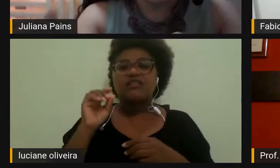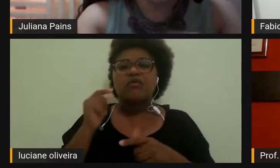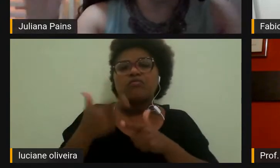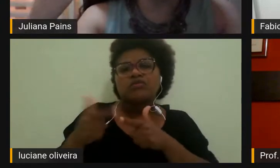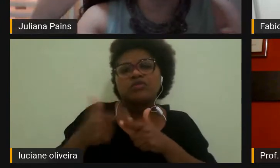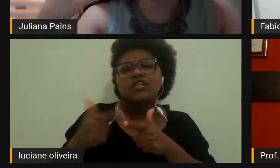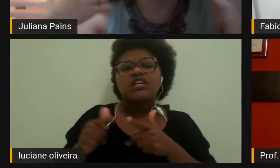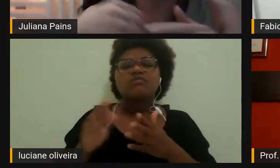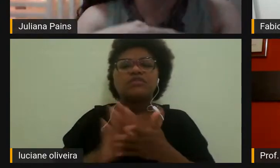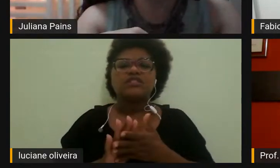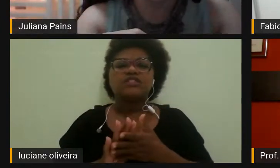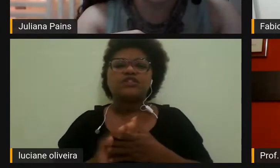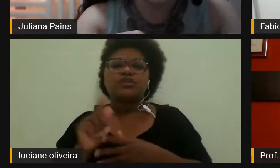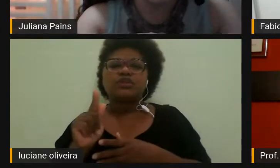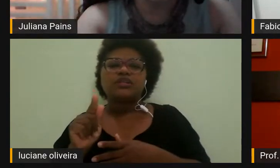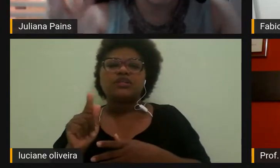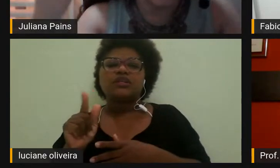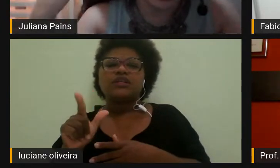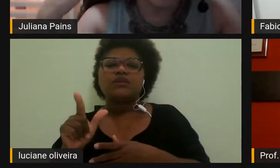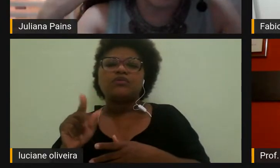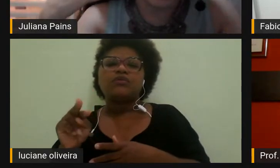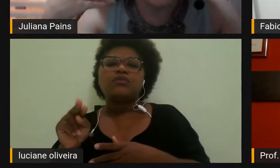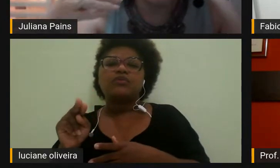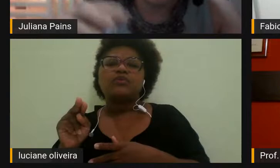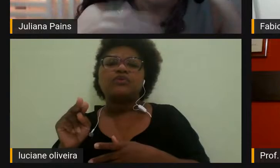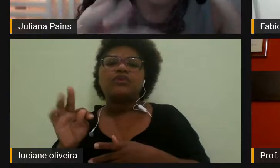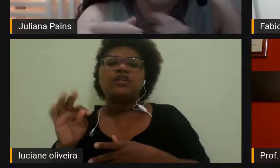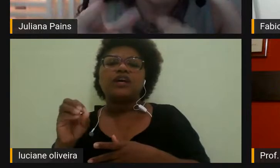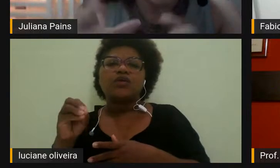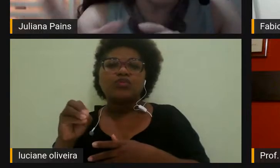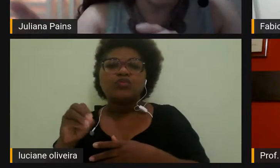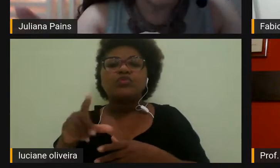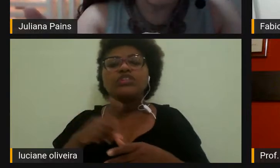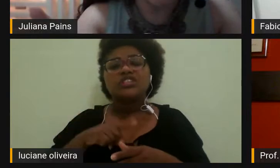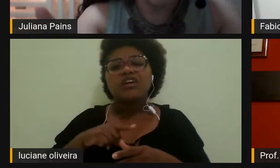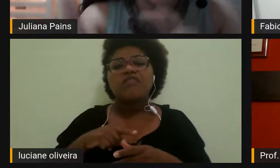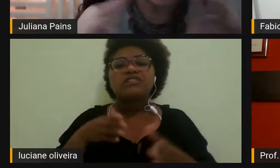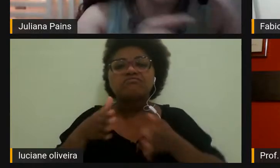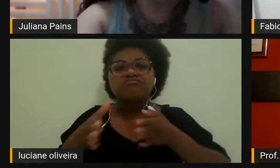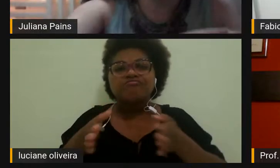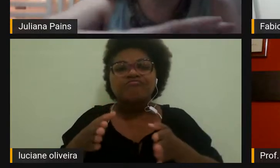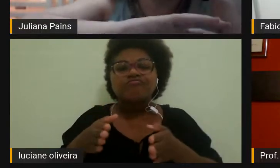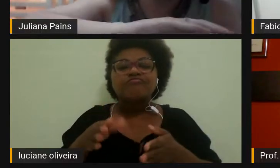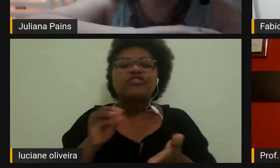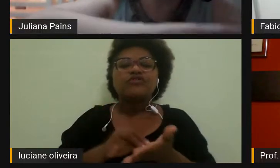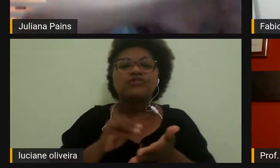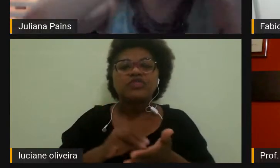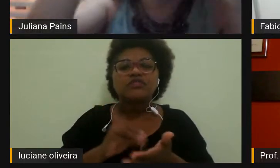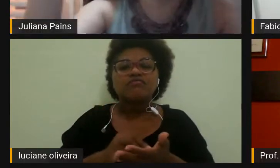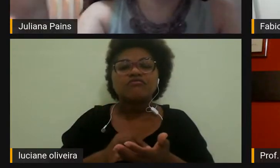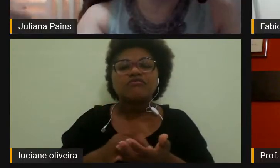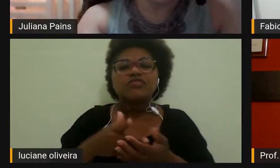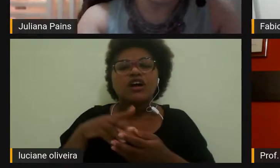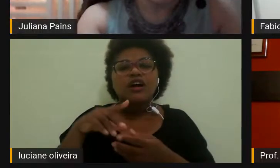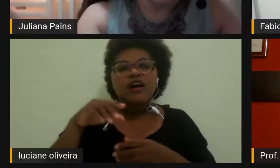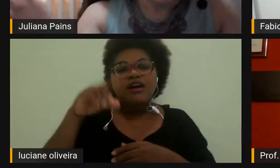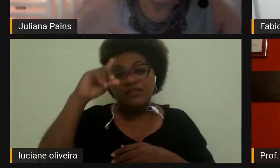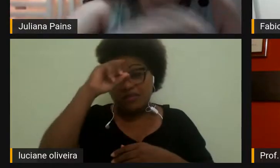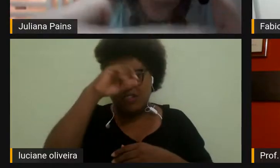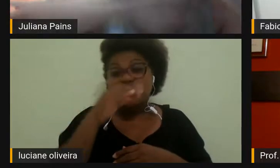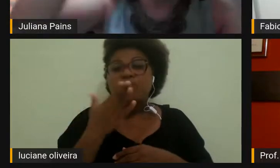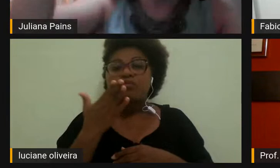né o glúten tinha muito dificuldade de acesso a Anos Atrás a questão da alimentação sem glúten aí de repente veio o mundo